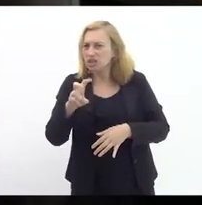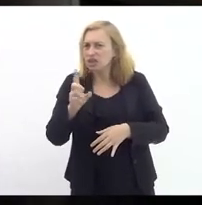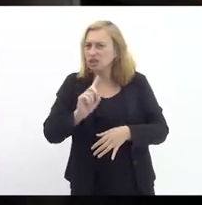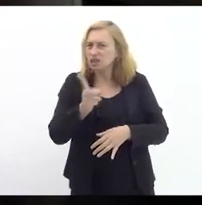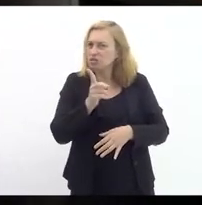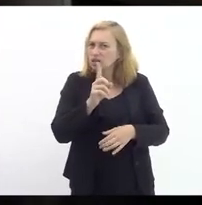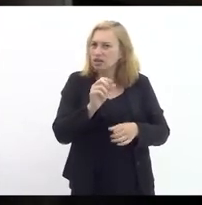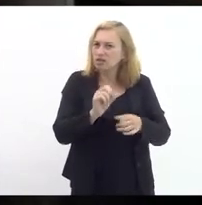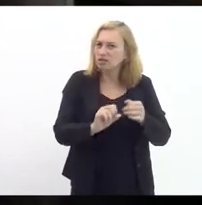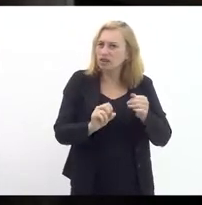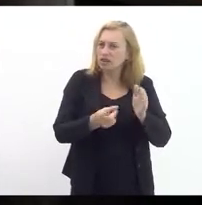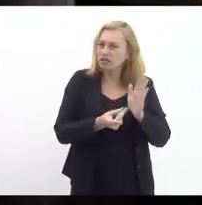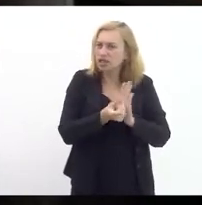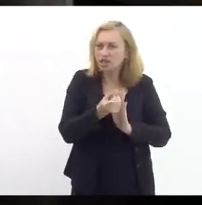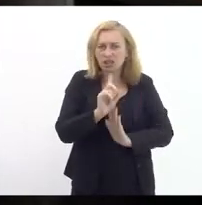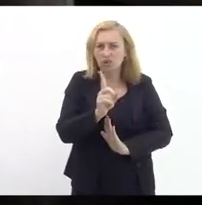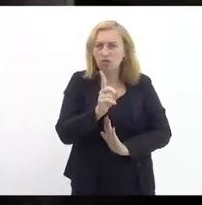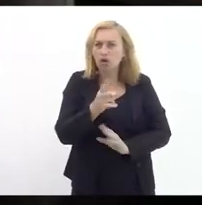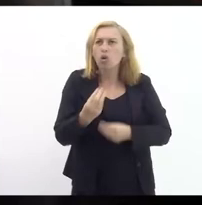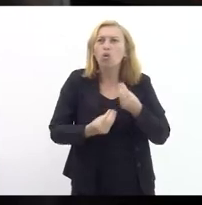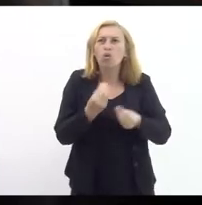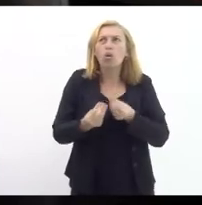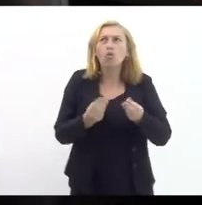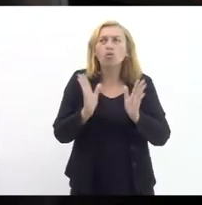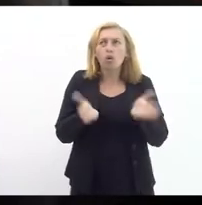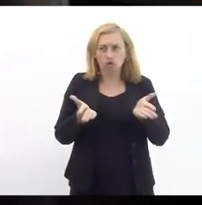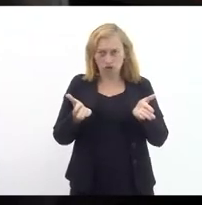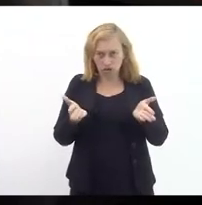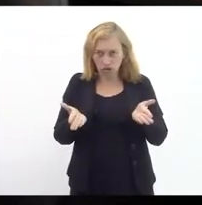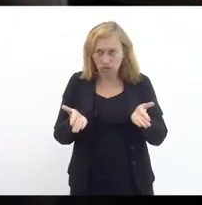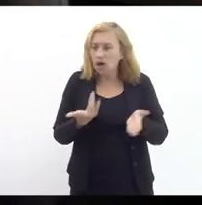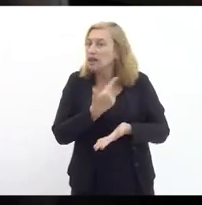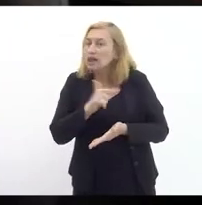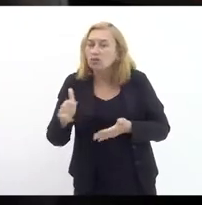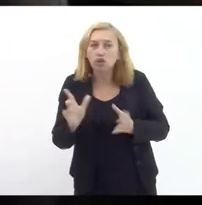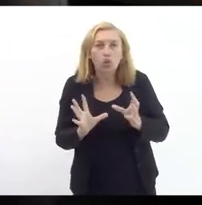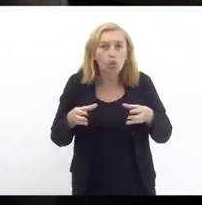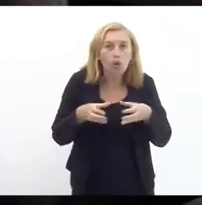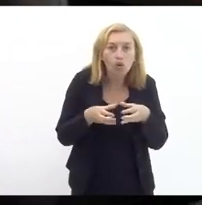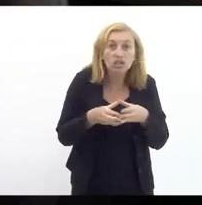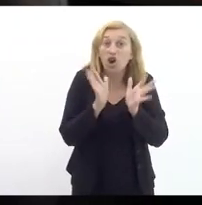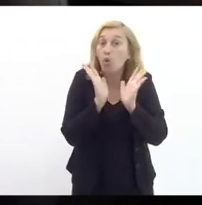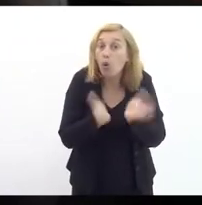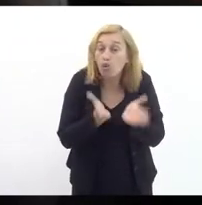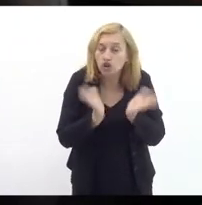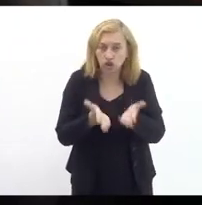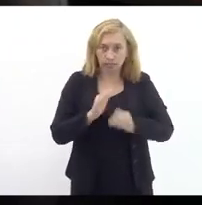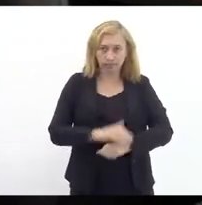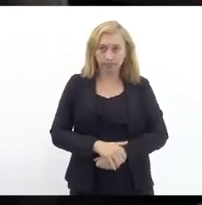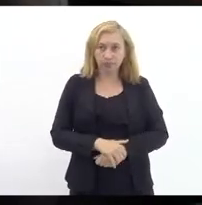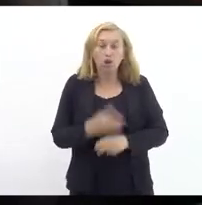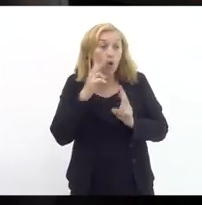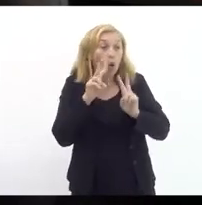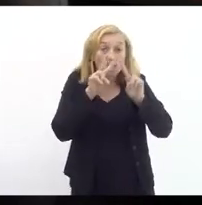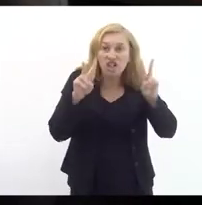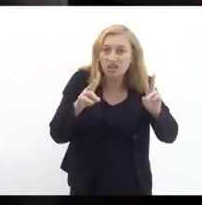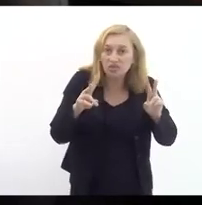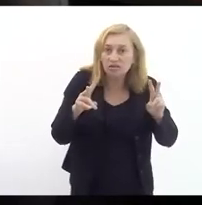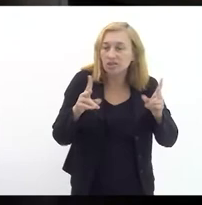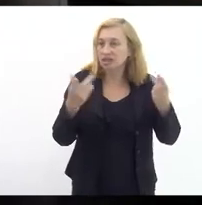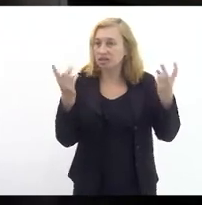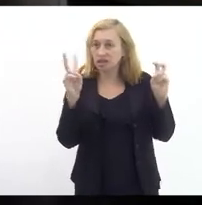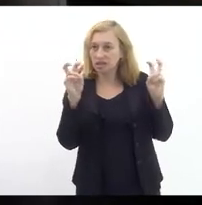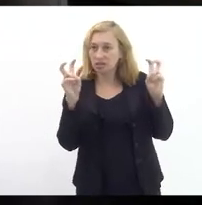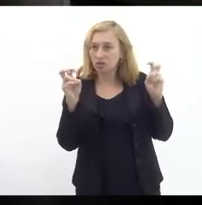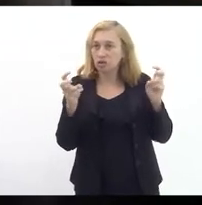feito a financeira ainda. Como é que a gente está hoje? A gente não tem uma comissão hoje olhando isso. Não temos. O